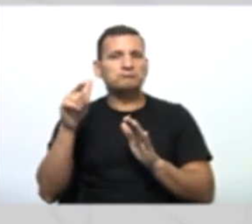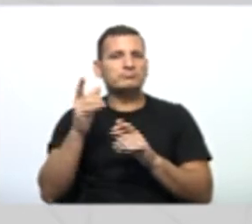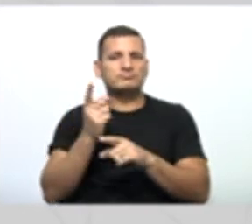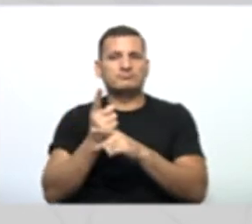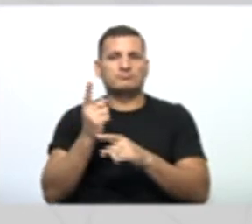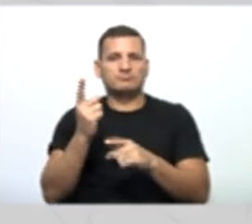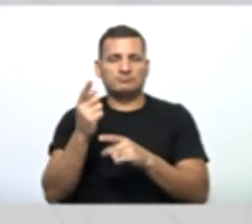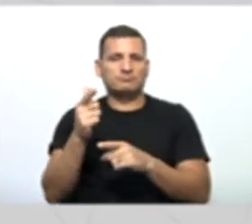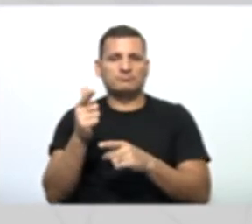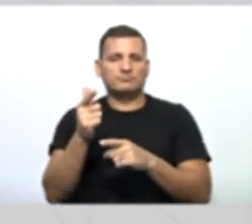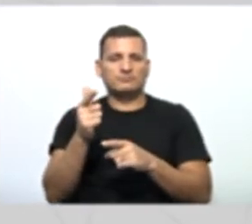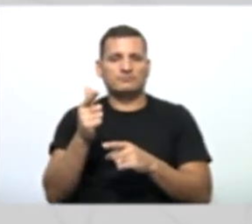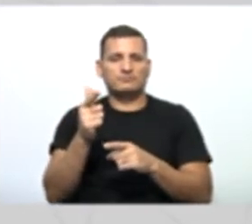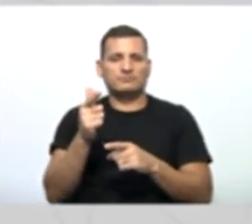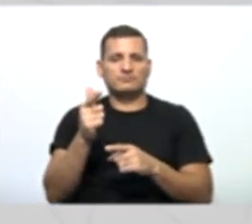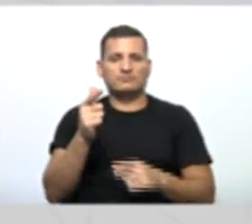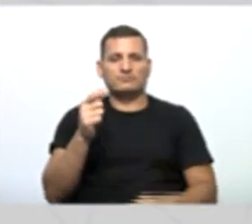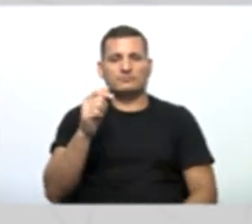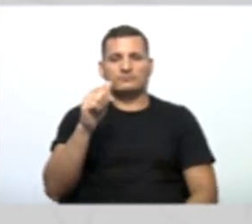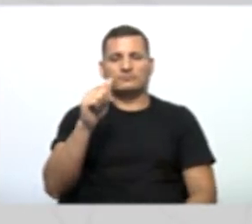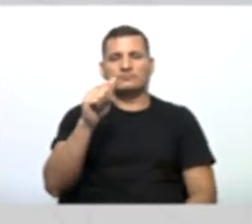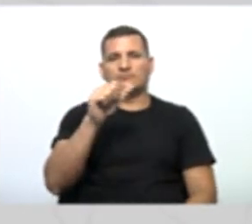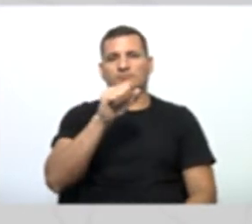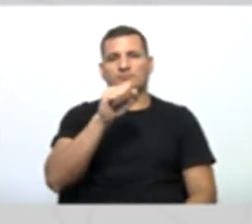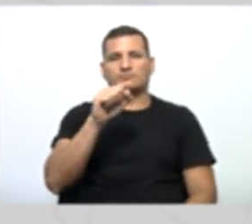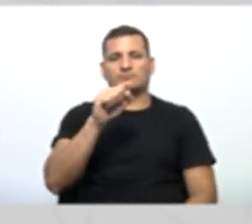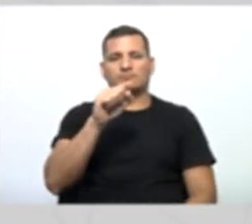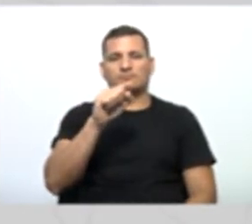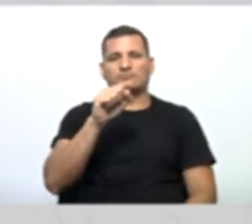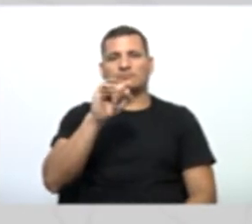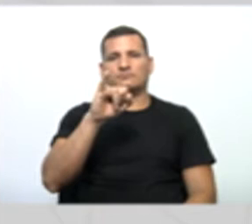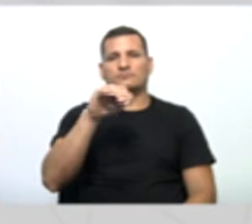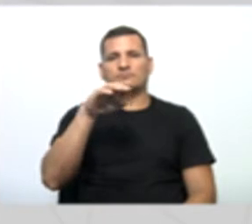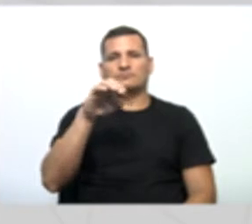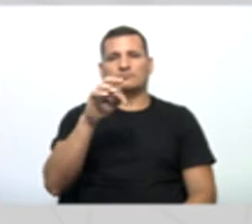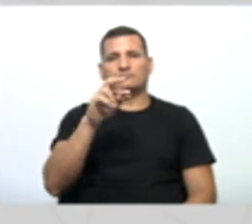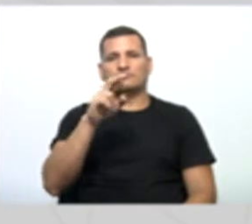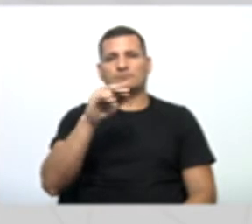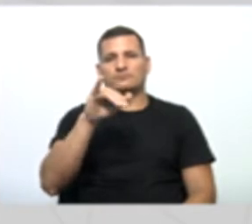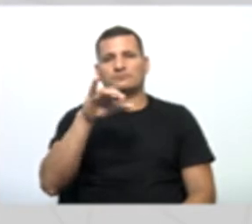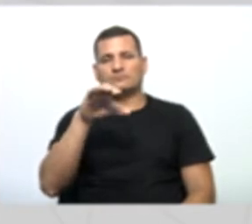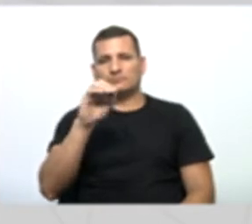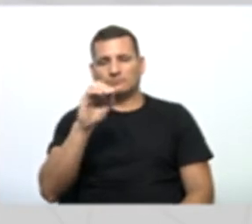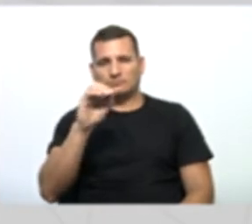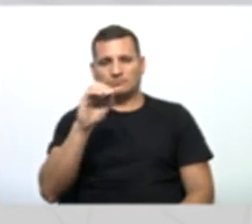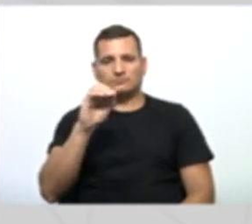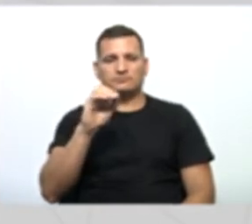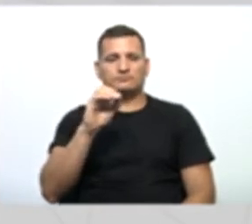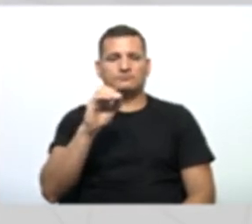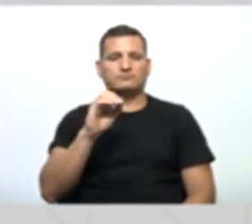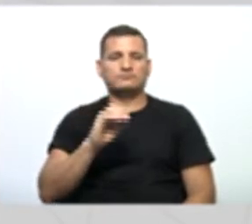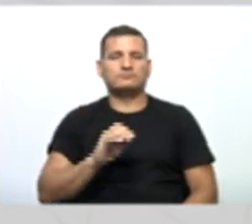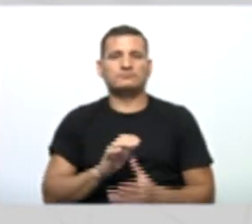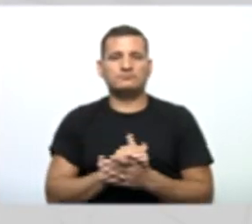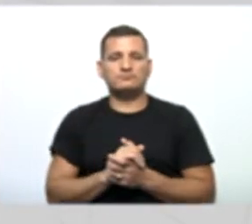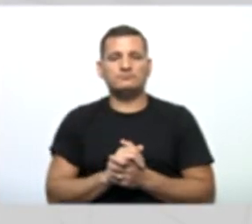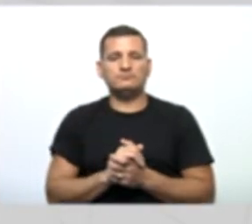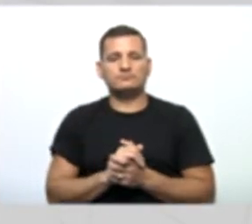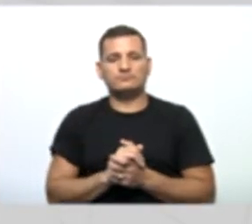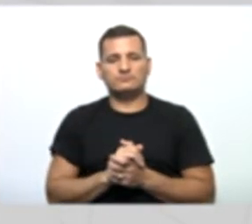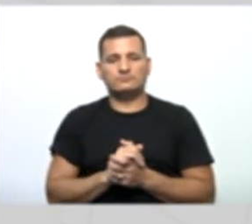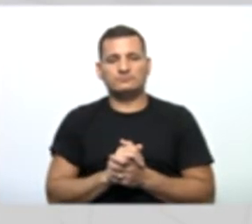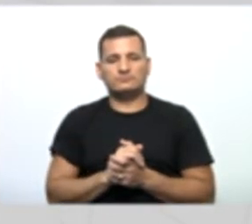encontrar um layout com equilíbrio assimétrico, né, que são iguais, são